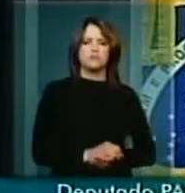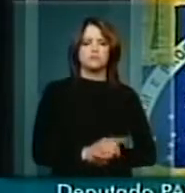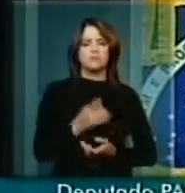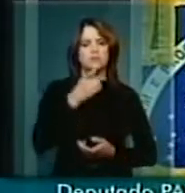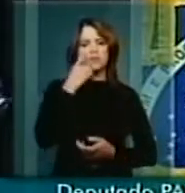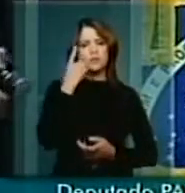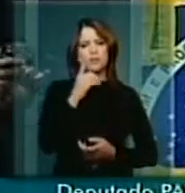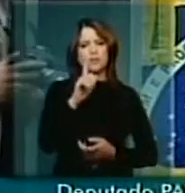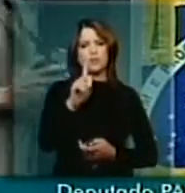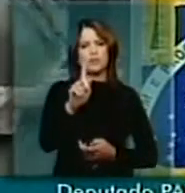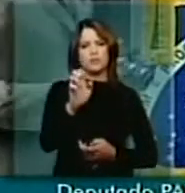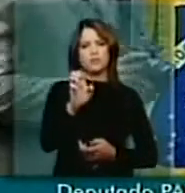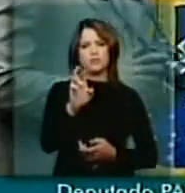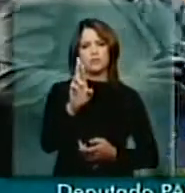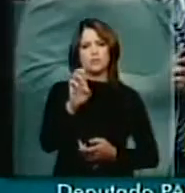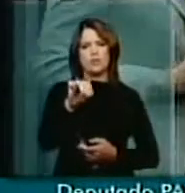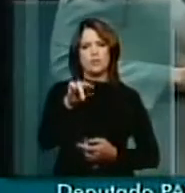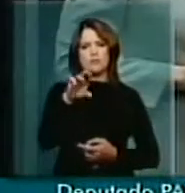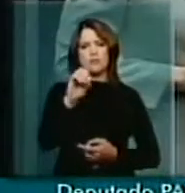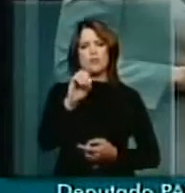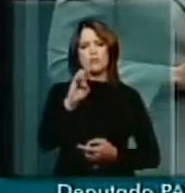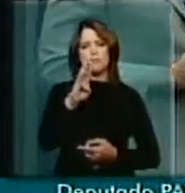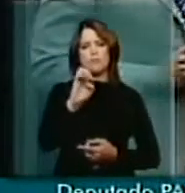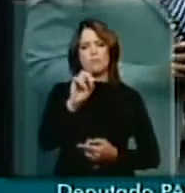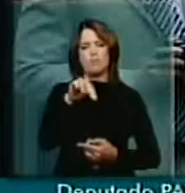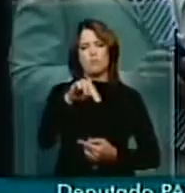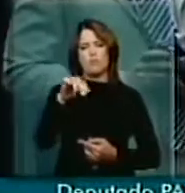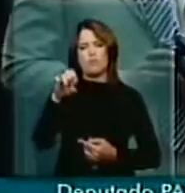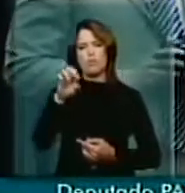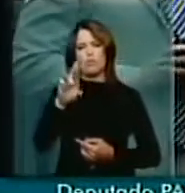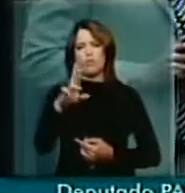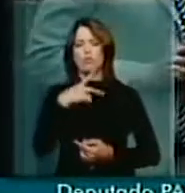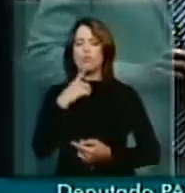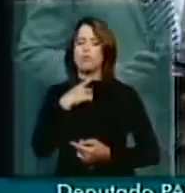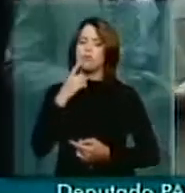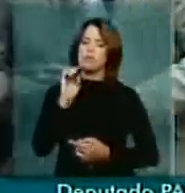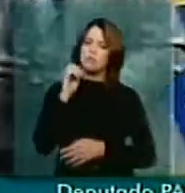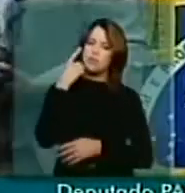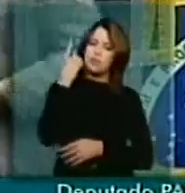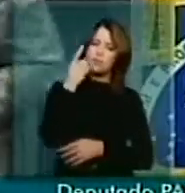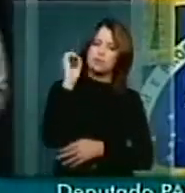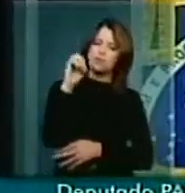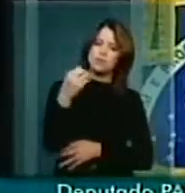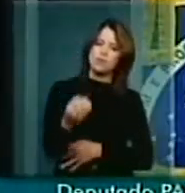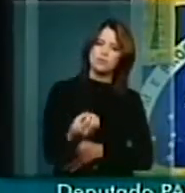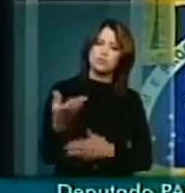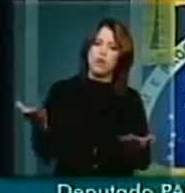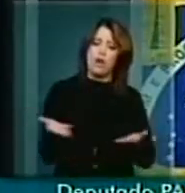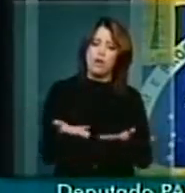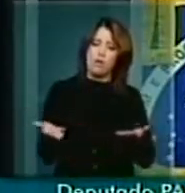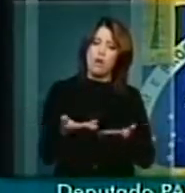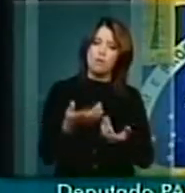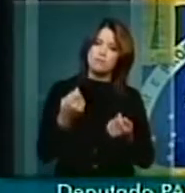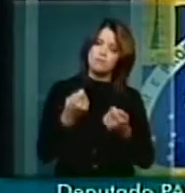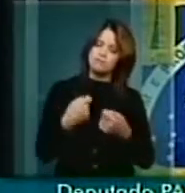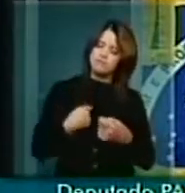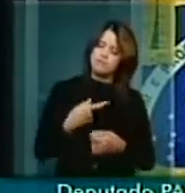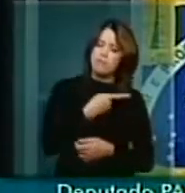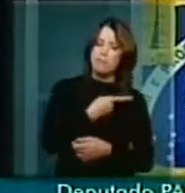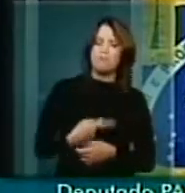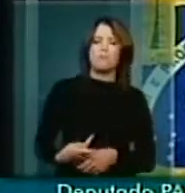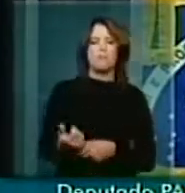Deputado Germano Bonô, deputado do Rio Grande do Sul, que nesse momento preside os